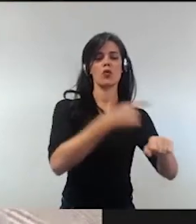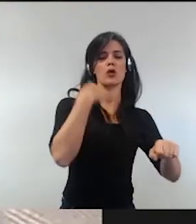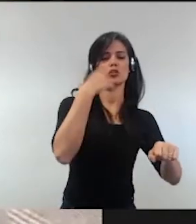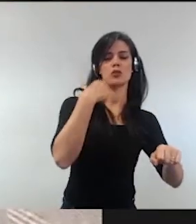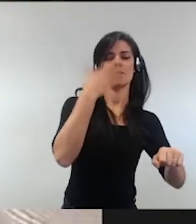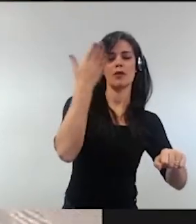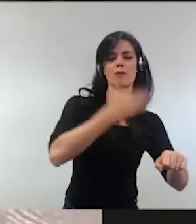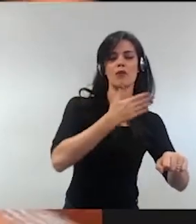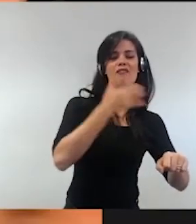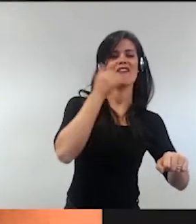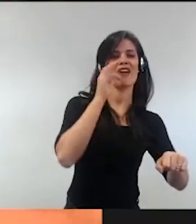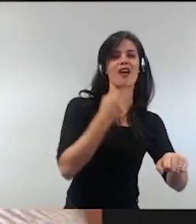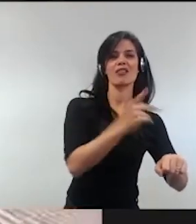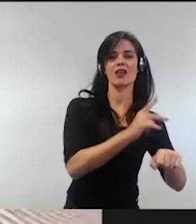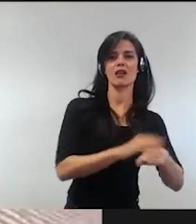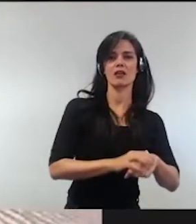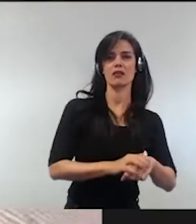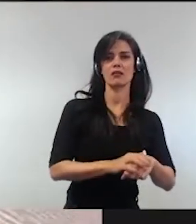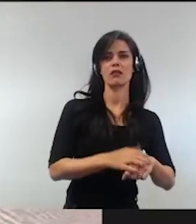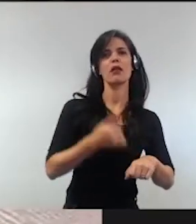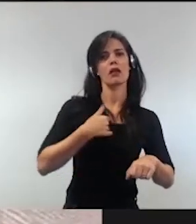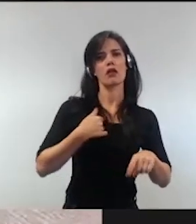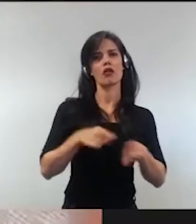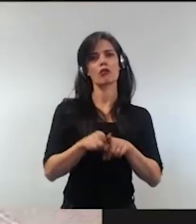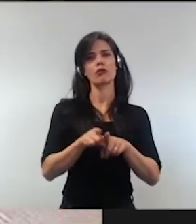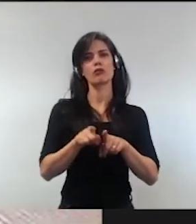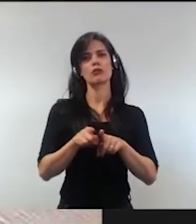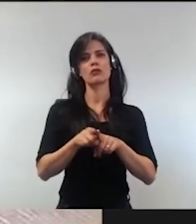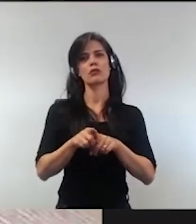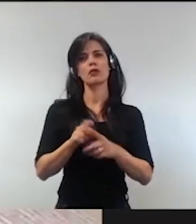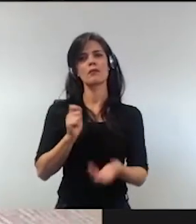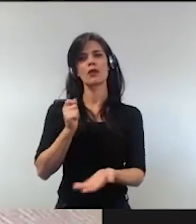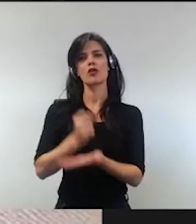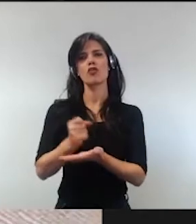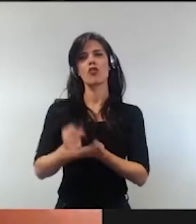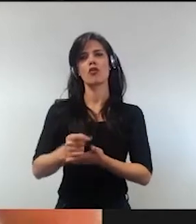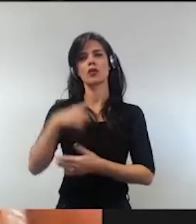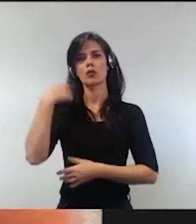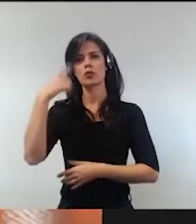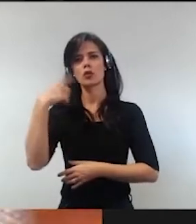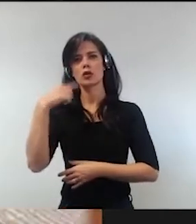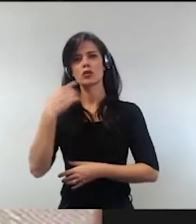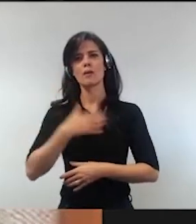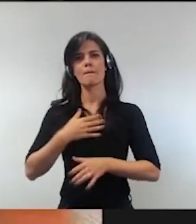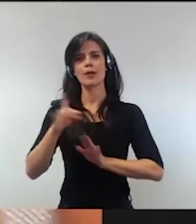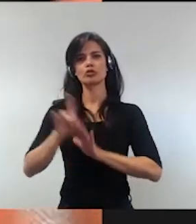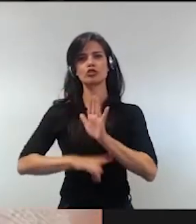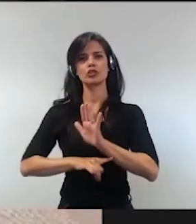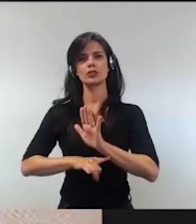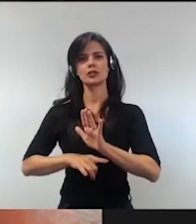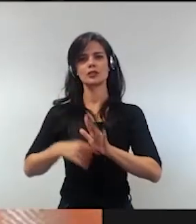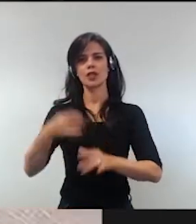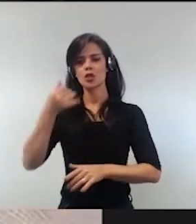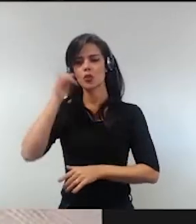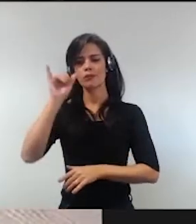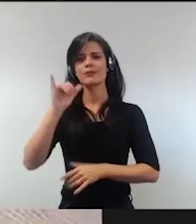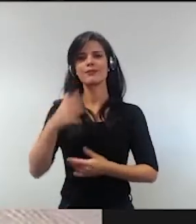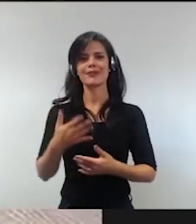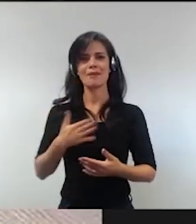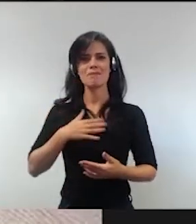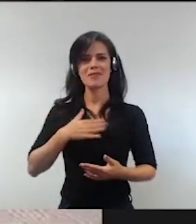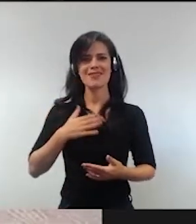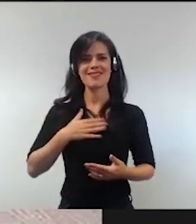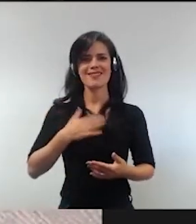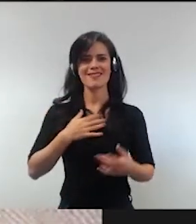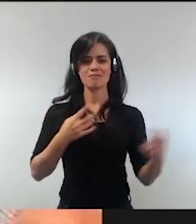Mas, por sua vez, eu também contrato um advogado para defender o meu direito. Porque, como se sabe, é proibido por todas as regras de